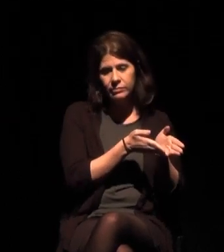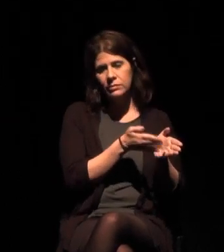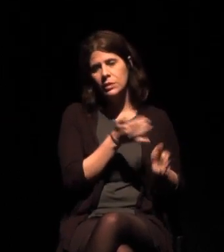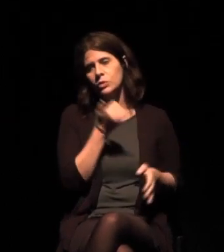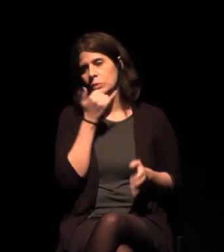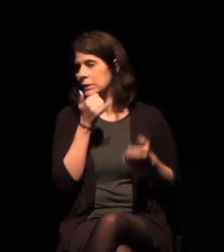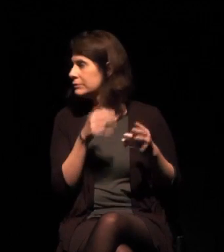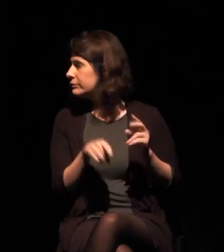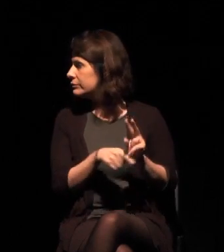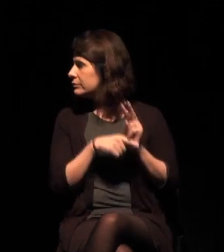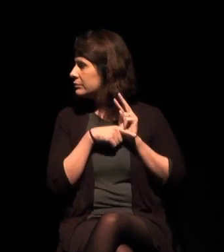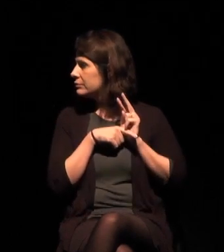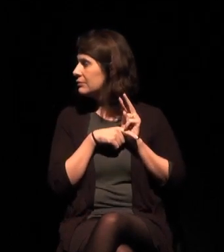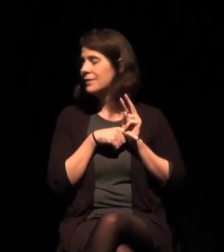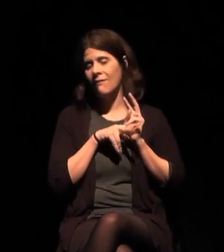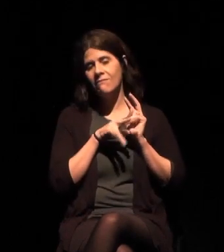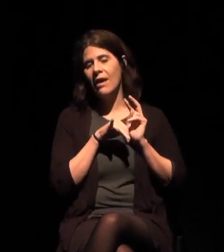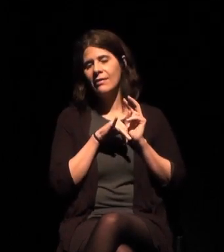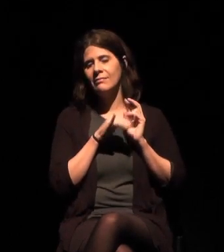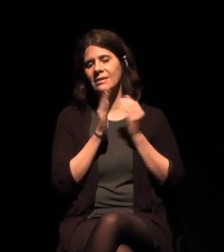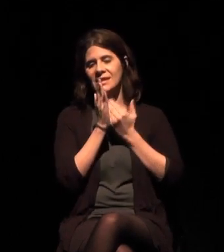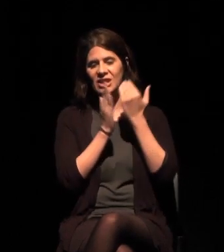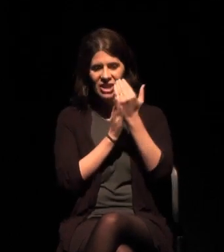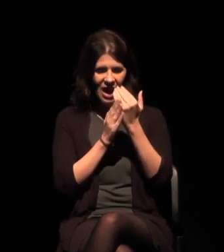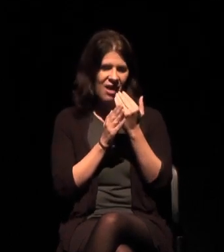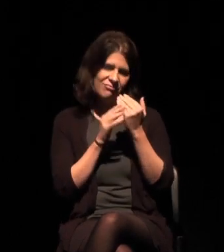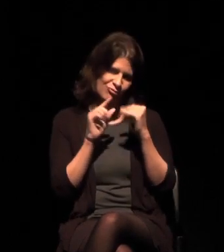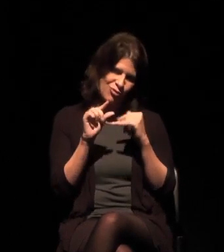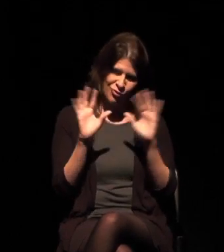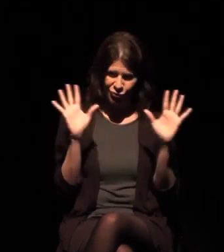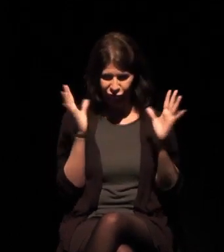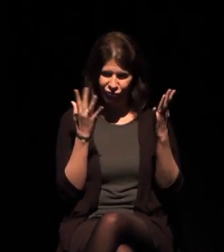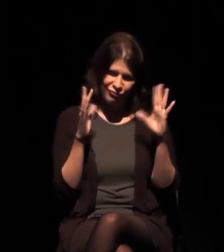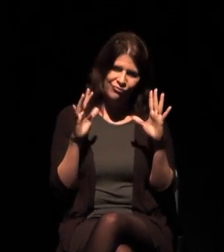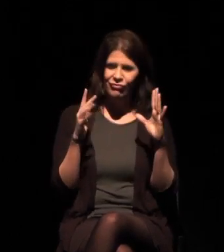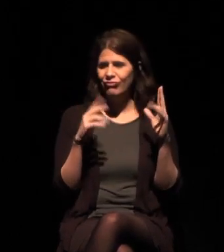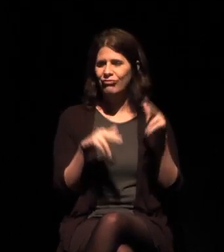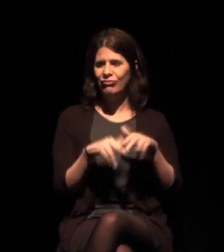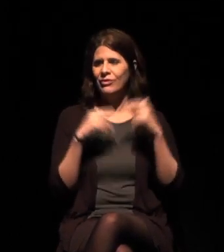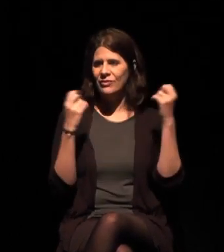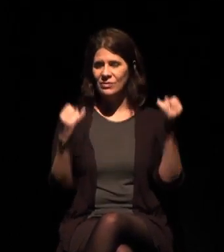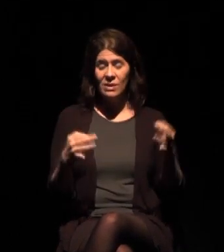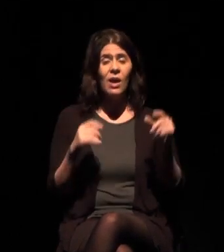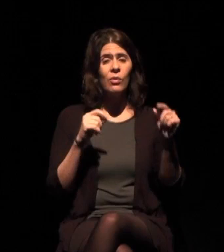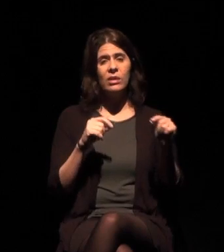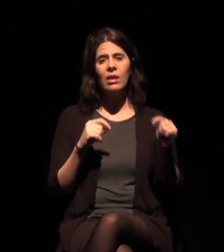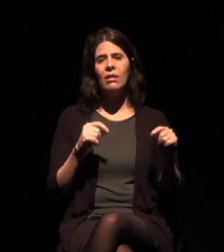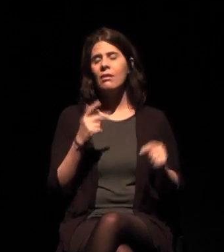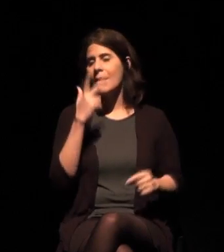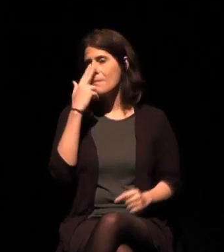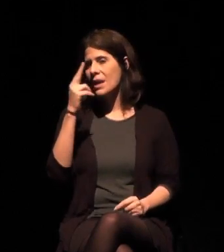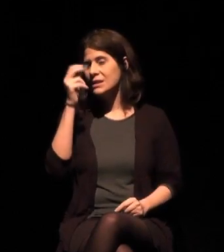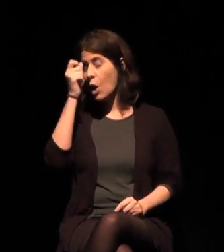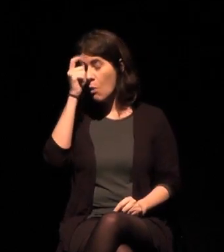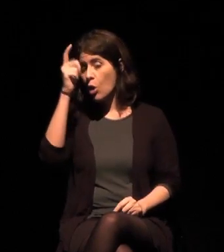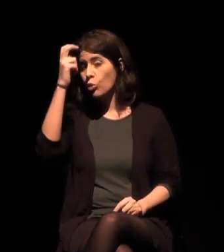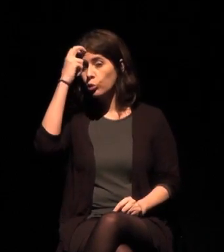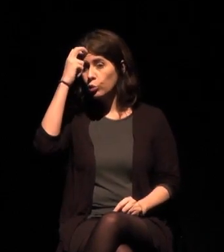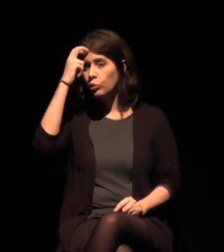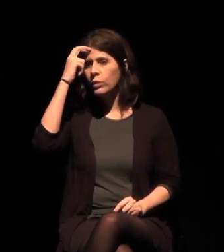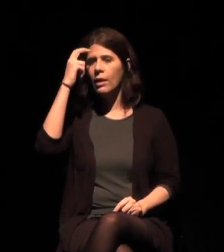querer e capturando a gente tem nós fizemos uma outra cultura mais humanística